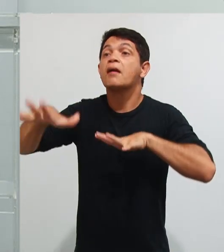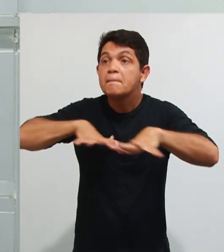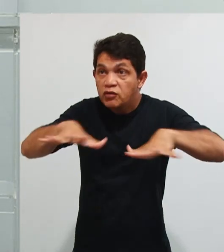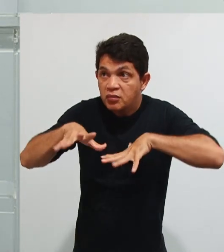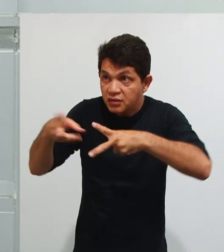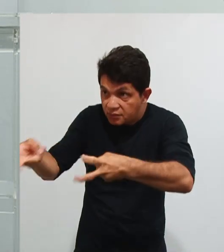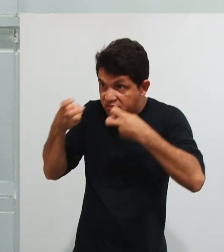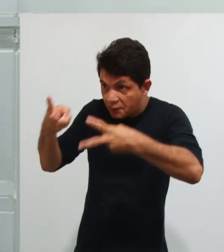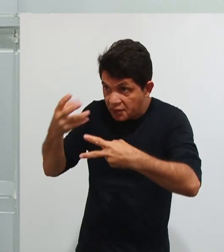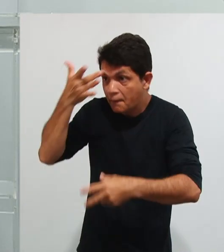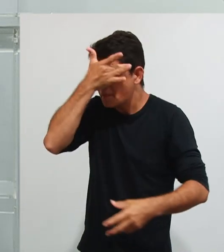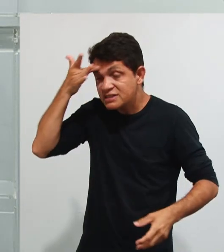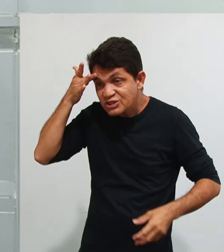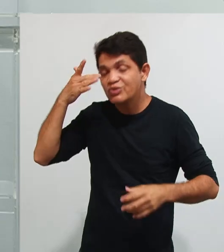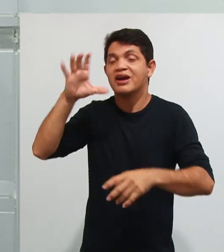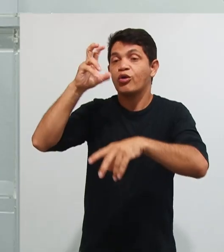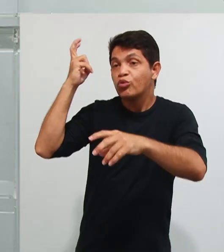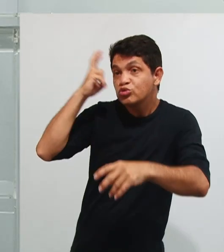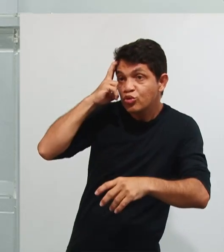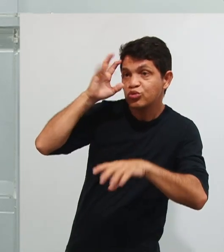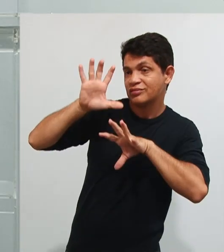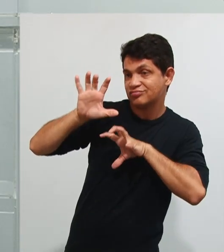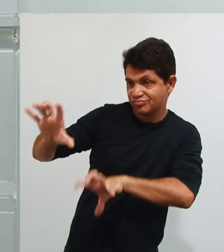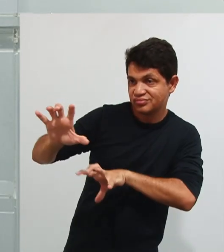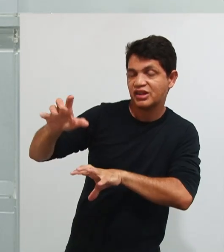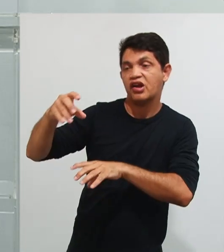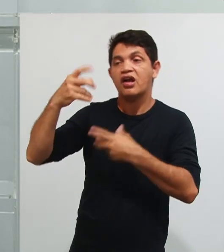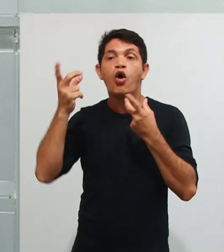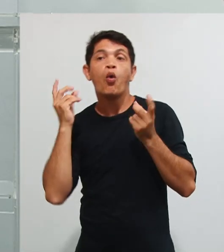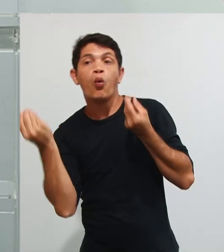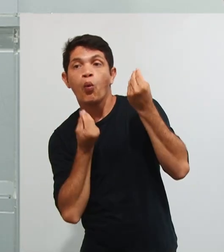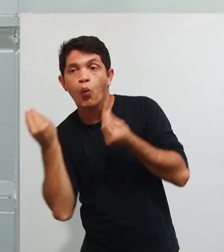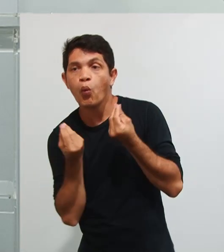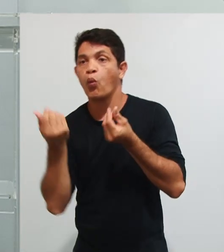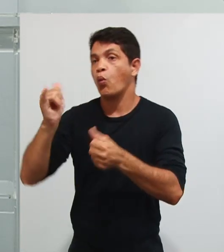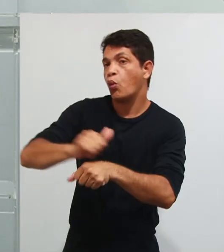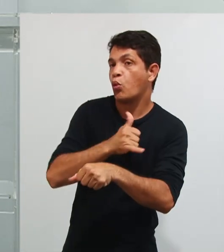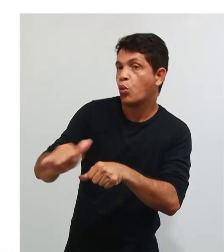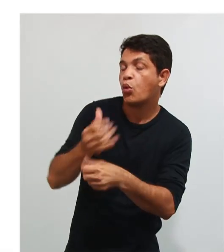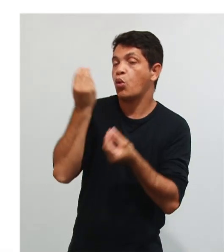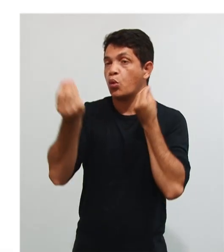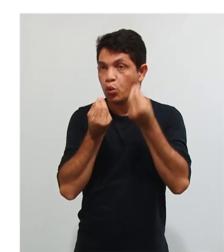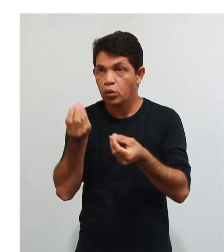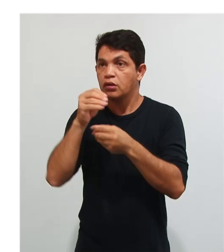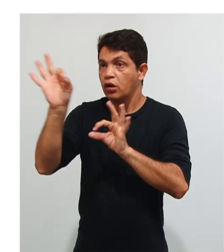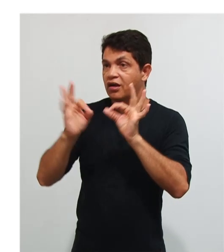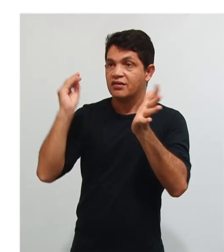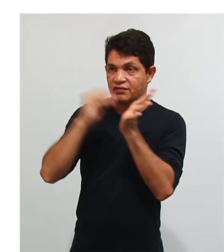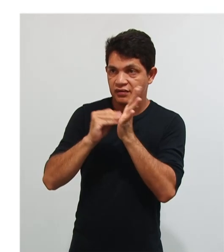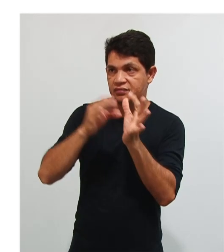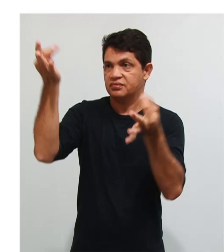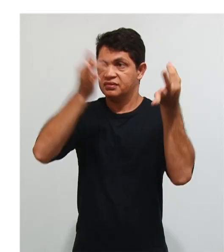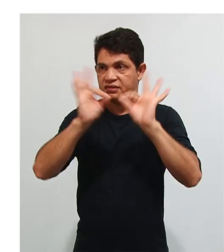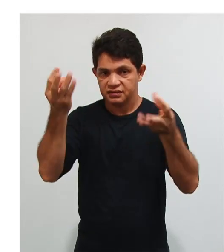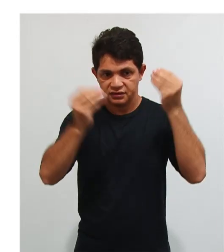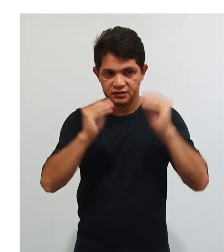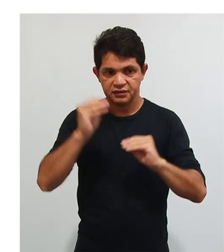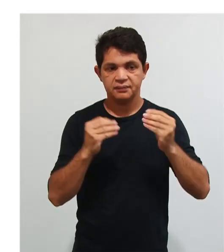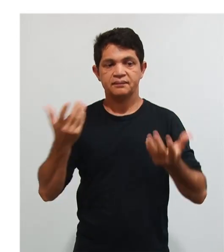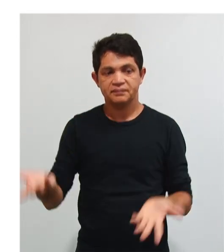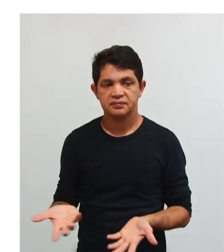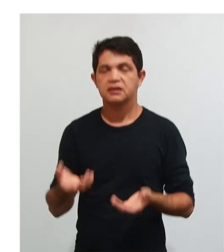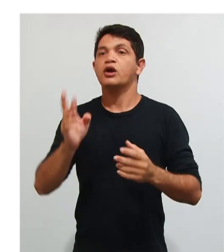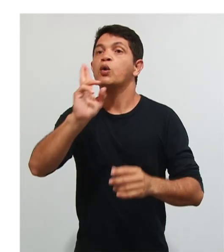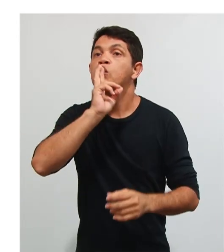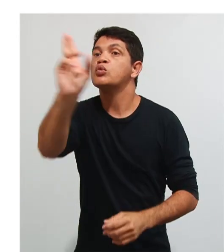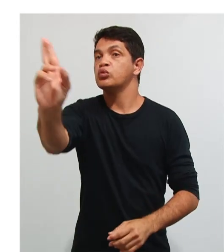que tem o cenário onde que você quer implementar essa tua organização. E por fim, aqui nos nossos componentes,